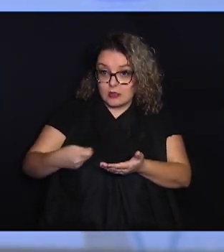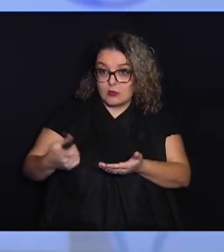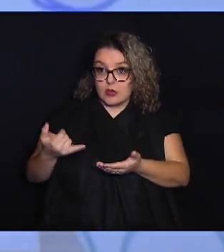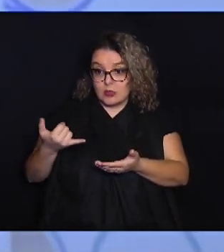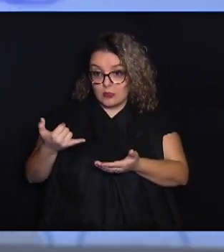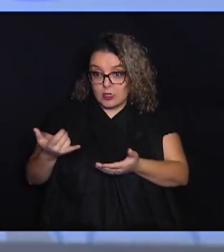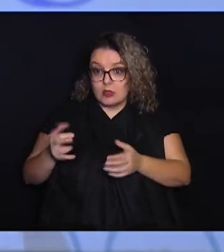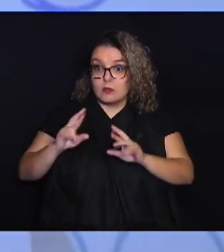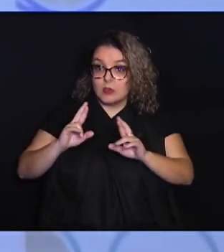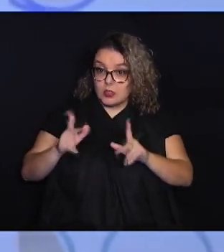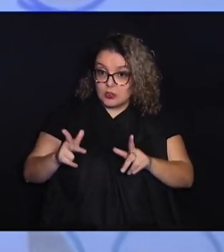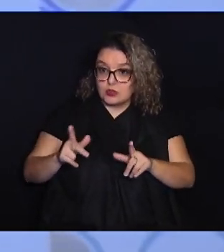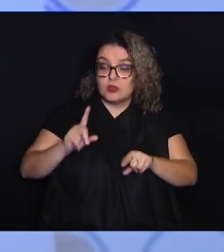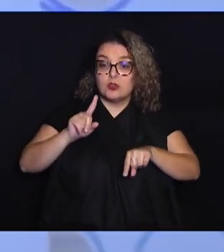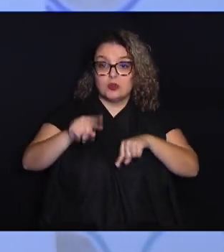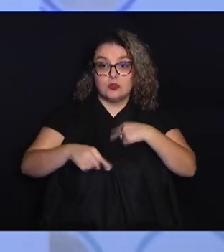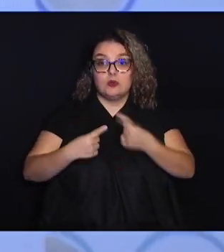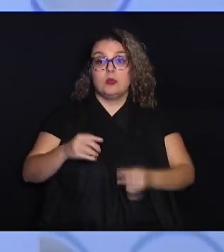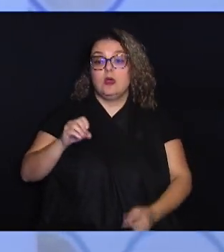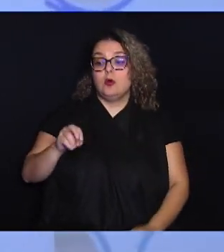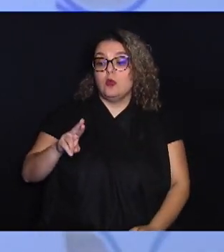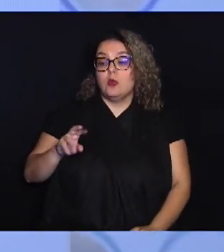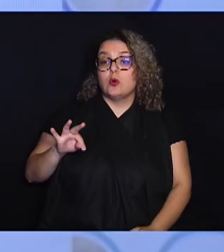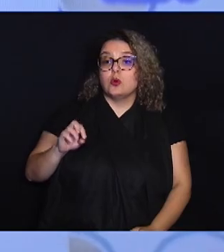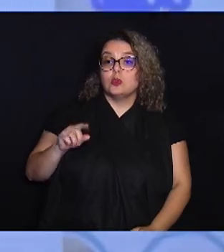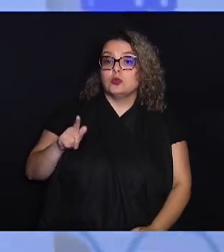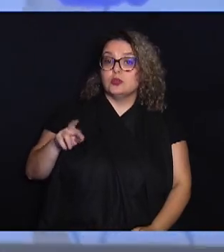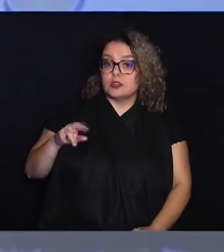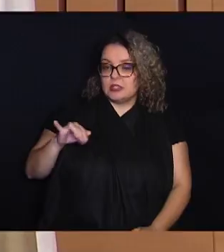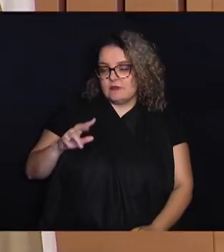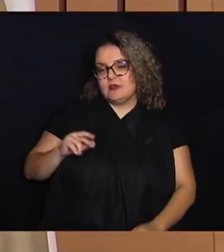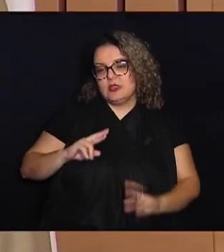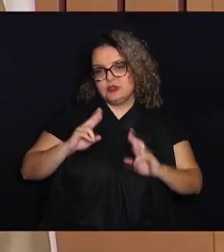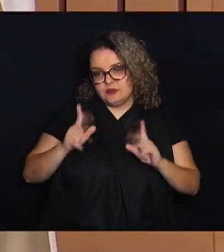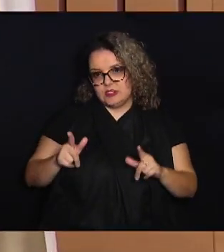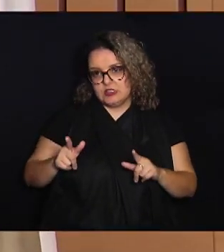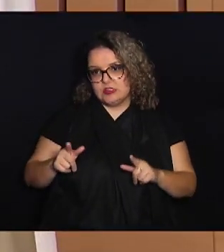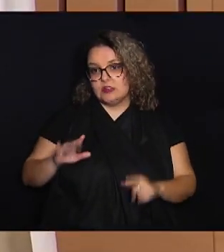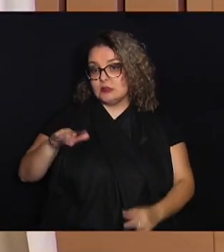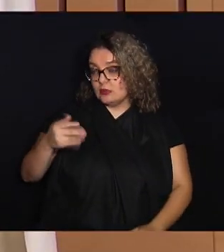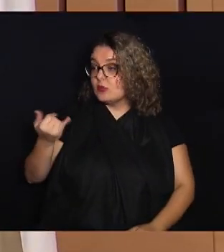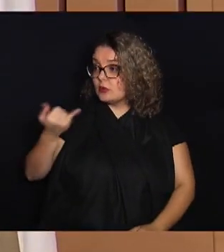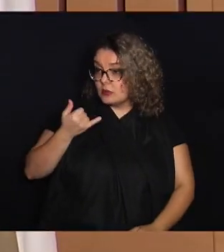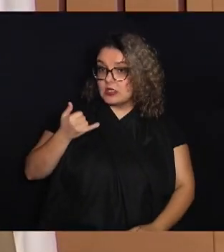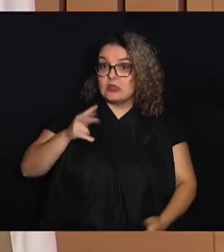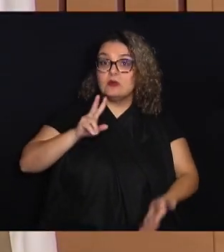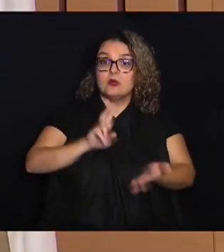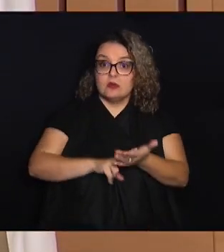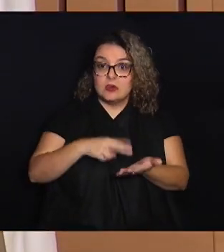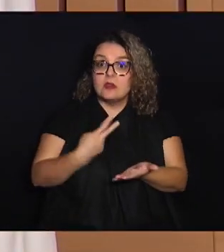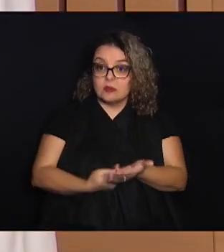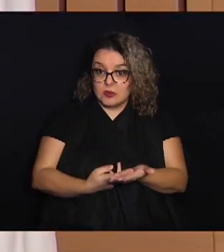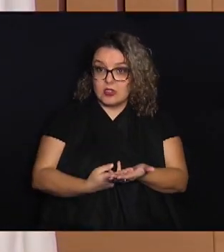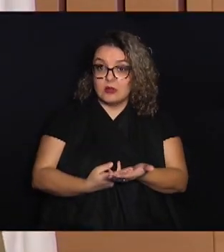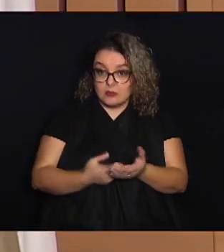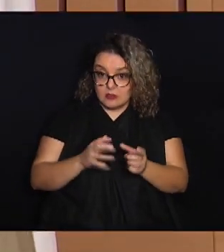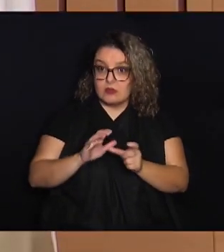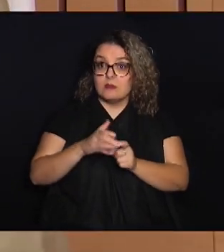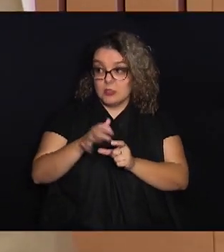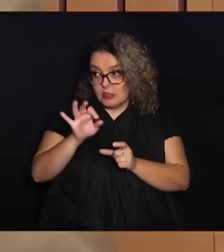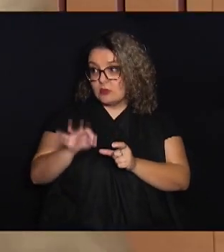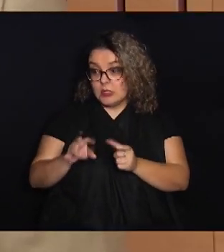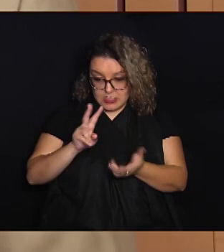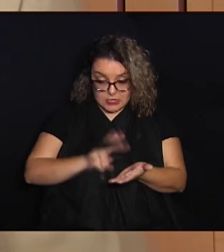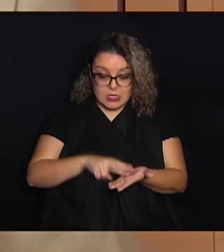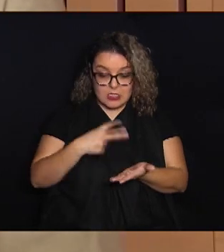caligrafia diferente e uma ortografia também diferente. Então, quando você falou que foram traduzidos, a palavra é bem correta.